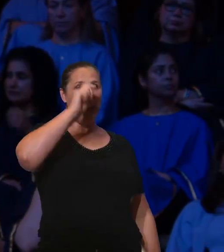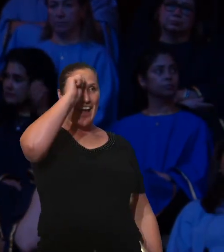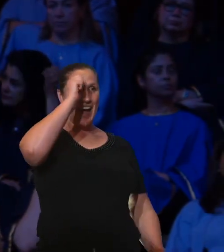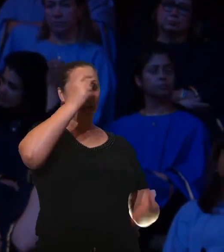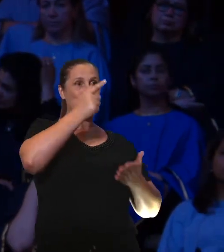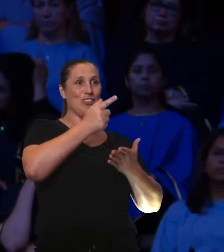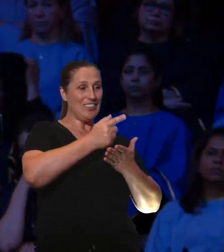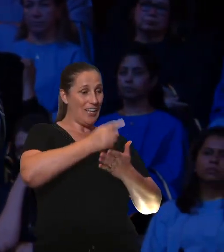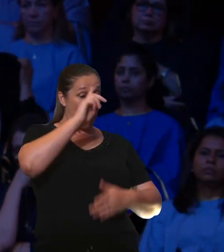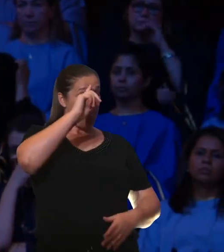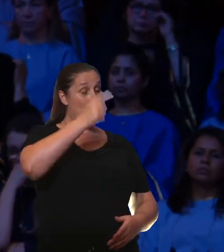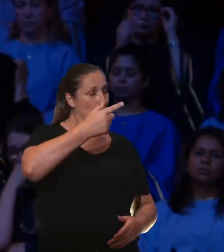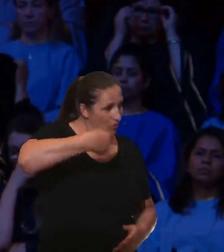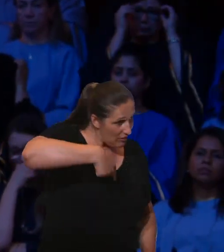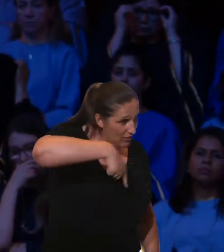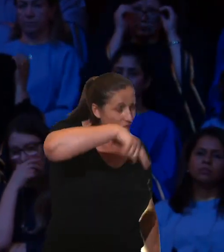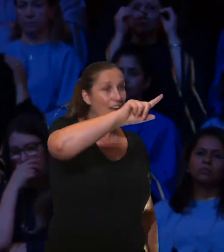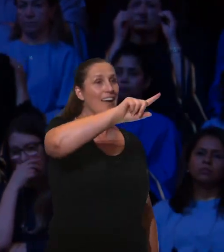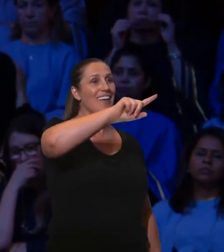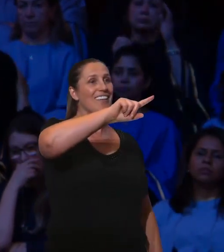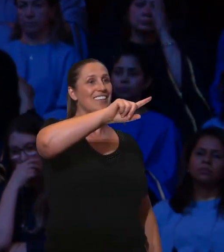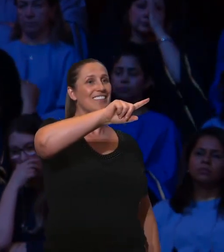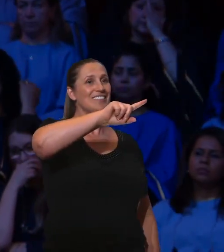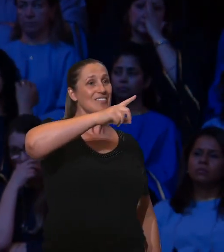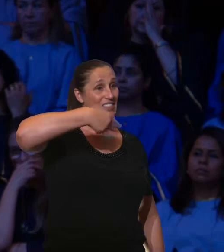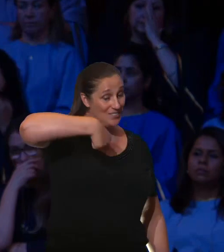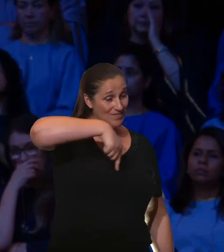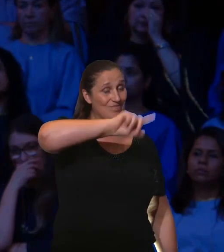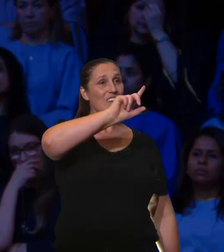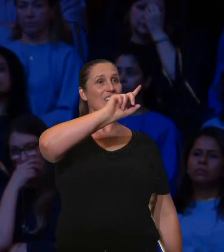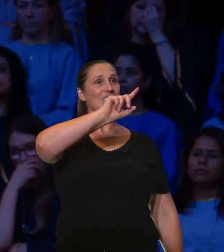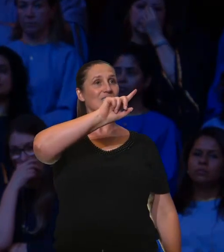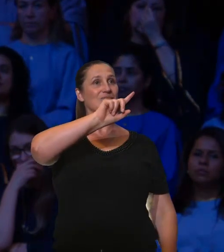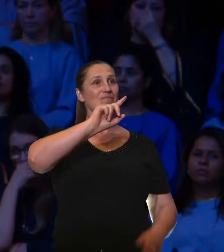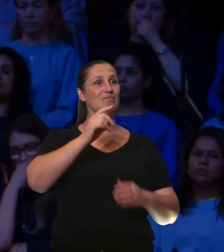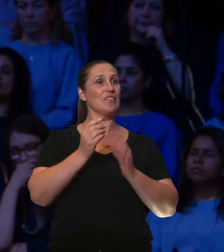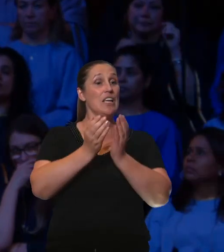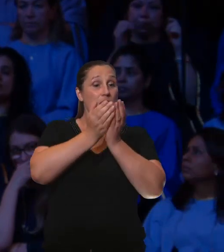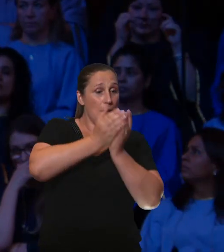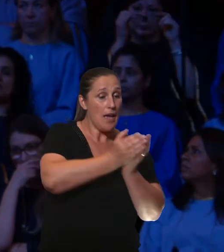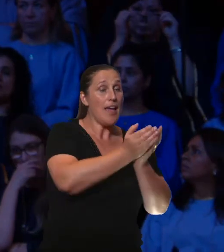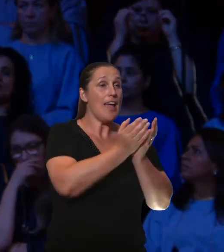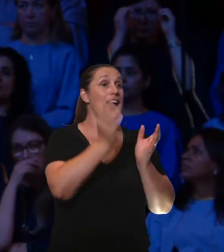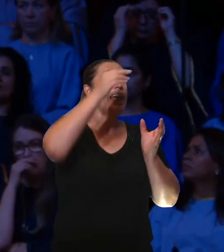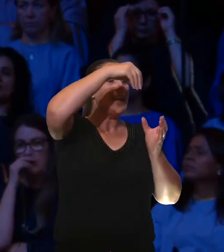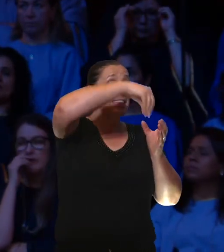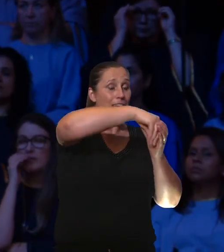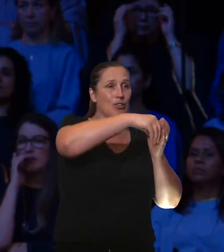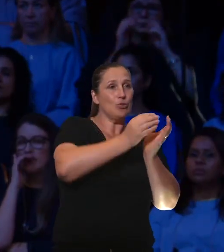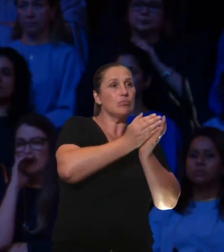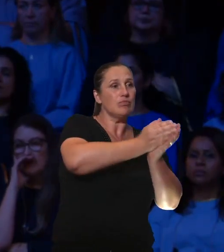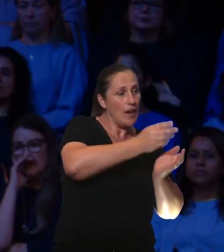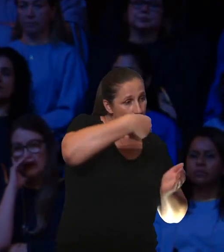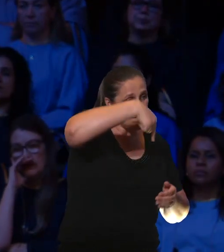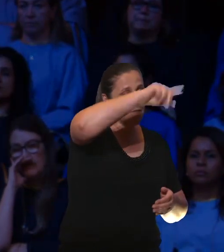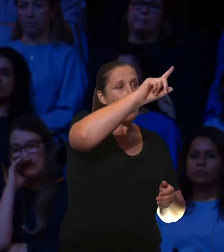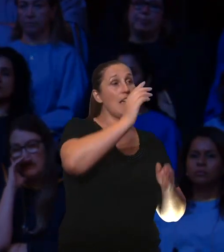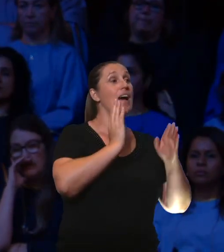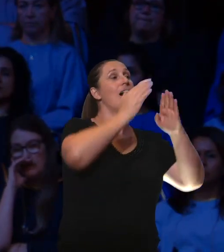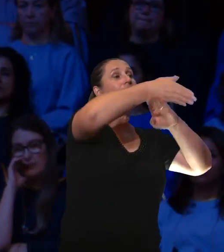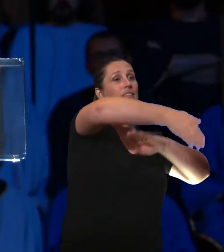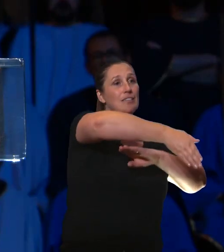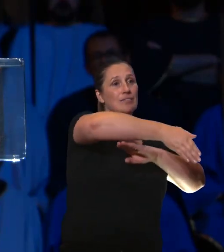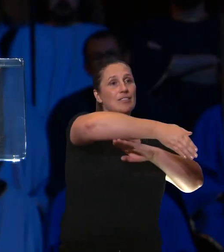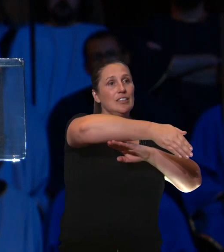autoridade para dar uma direção diferente aos seus discípulos. Jesus usou da sua